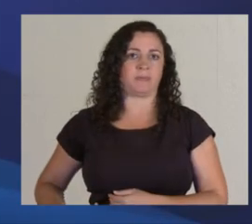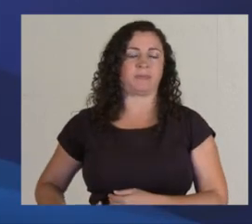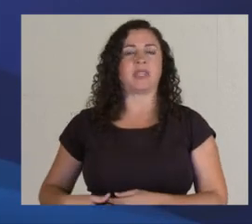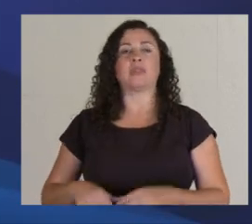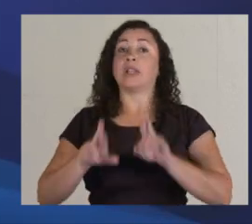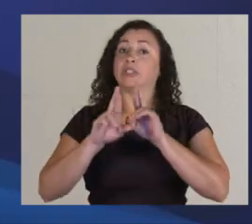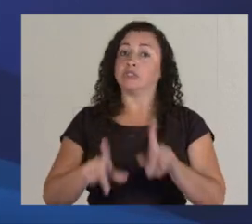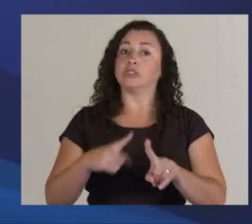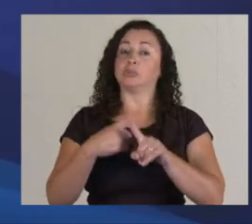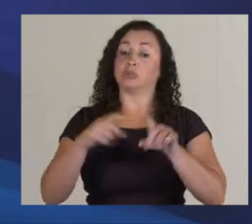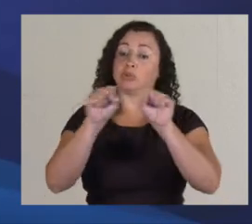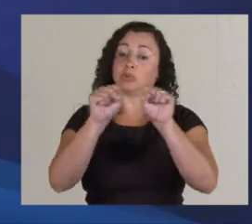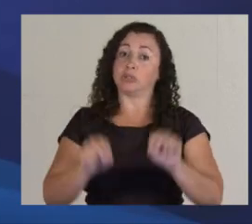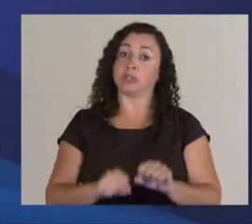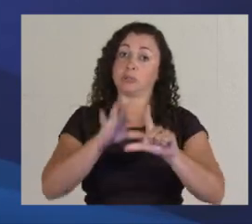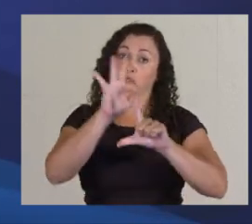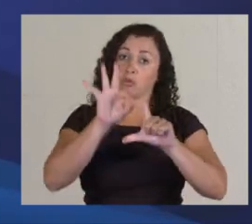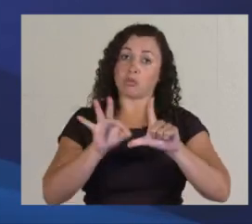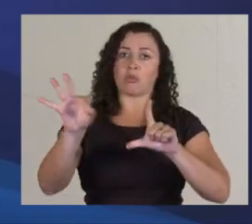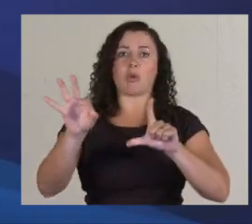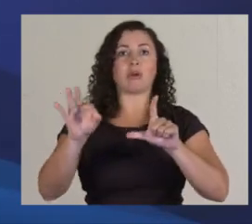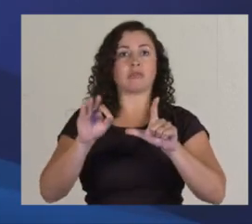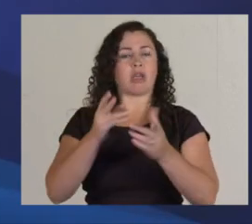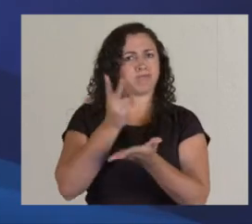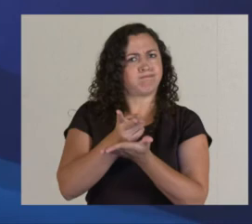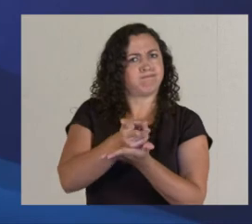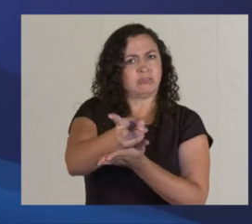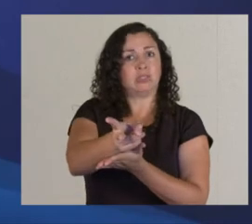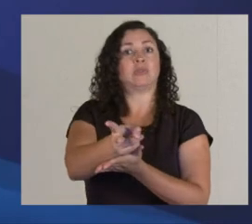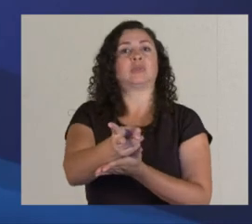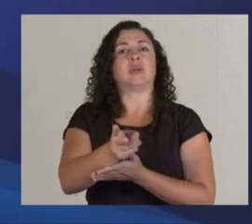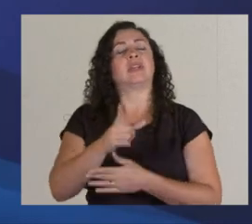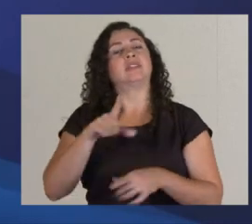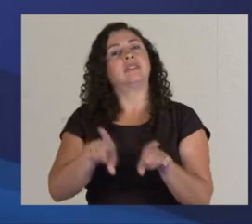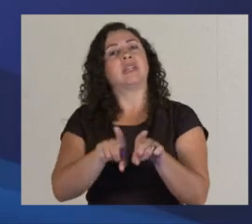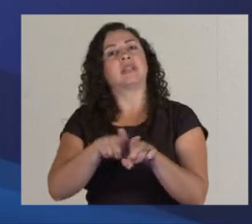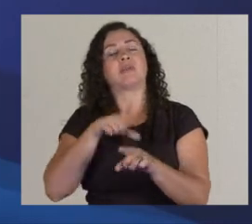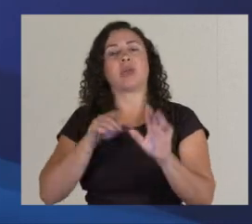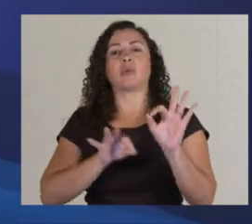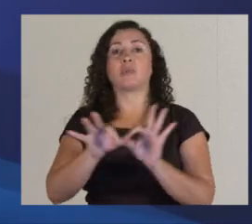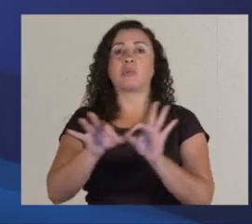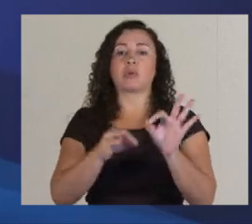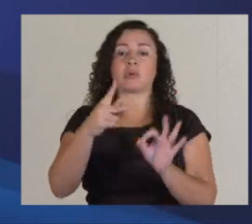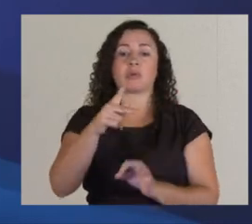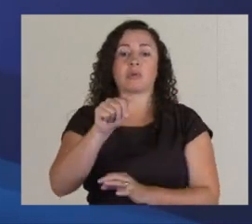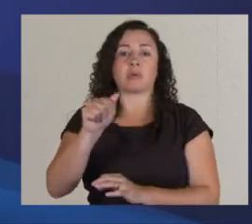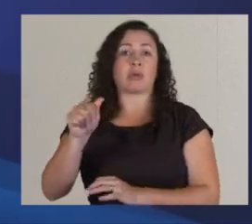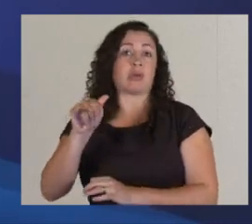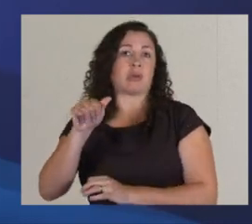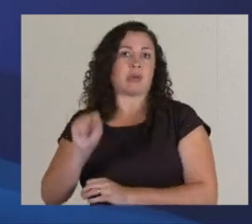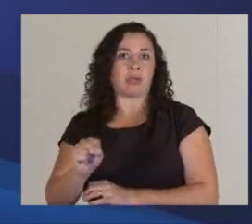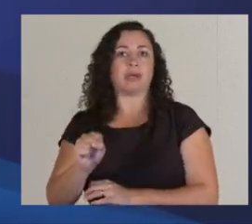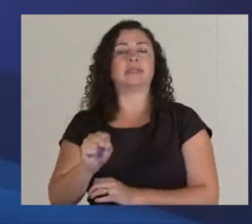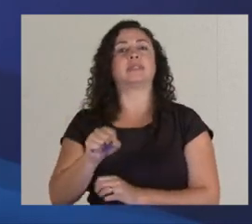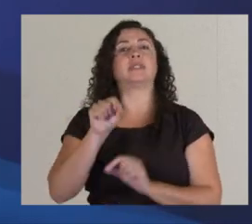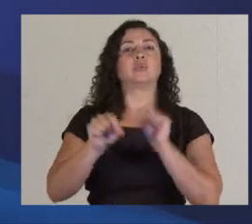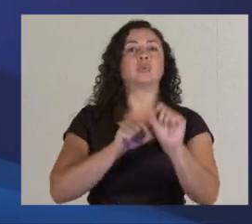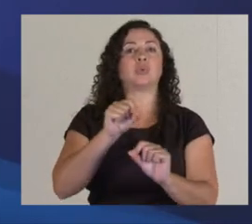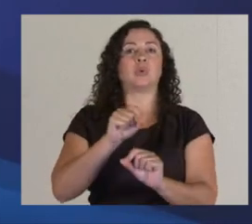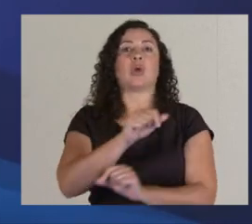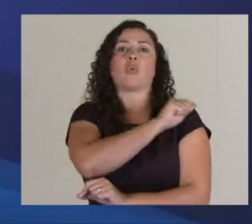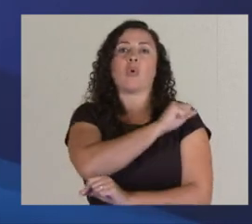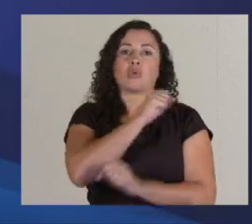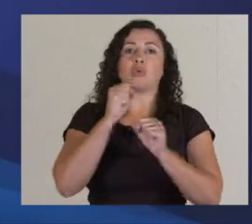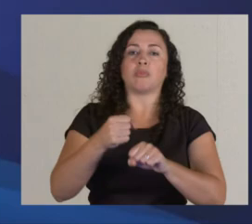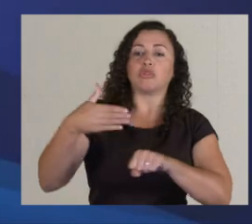cotas seria fixo. E nós temos uma possibilidade pelo PAAS de que os alunos sejam bonificados, podendo ter maior ou